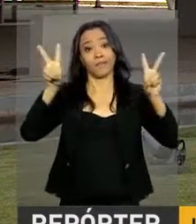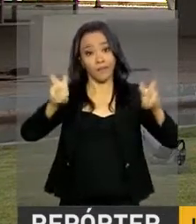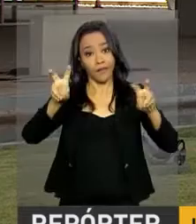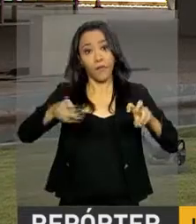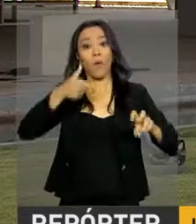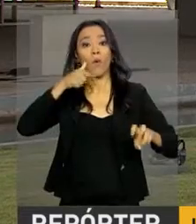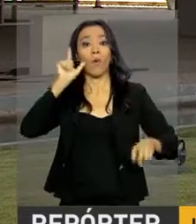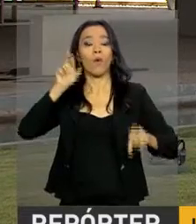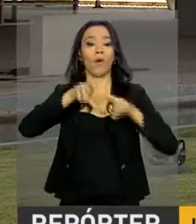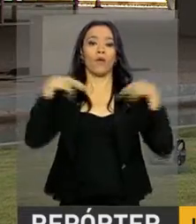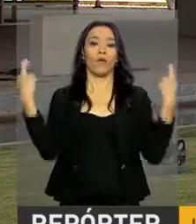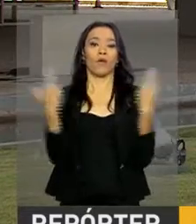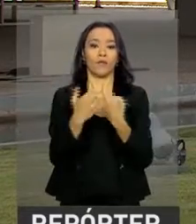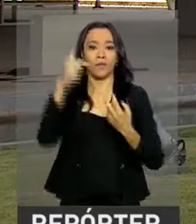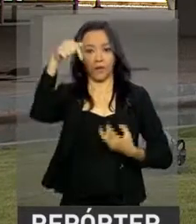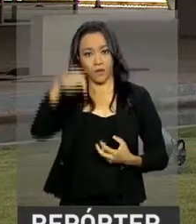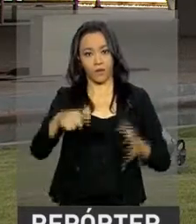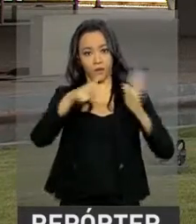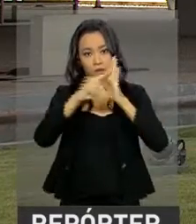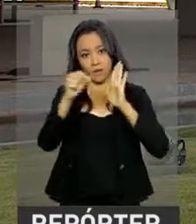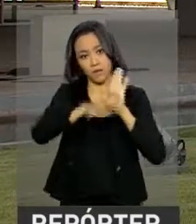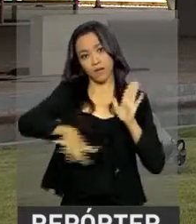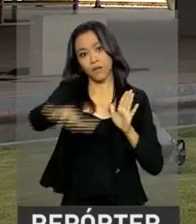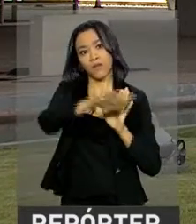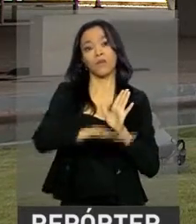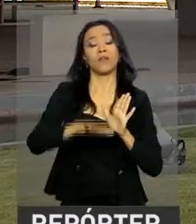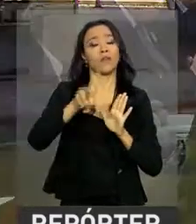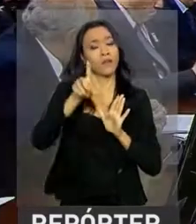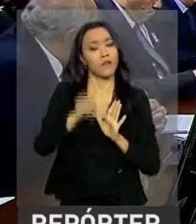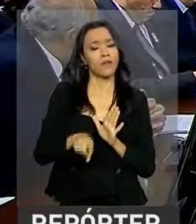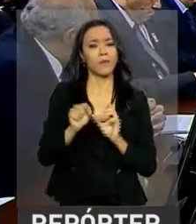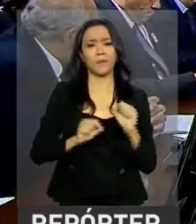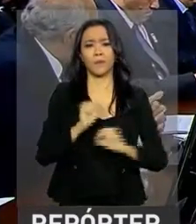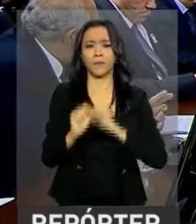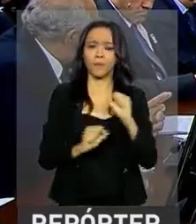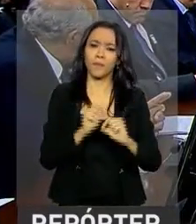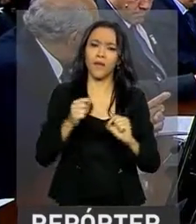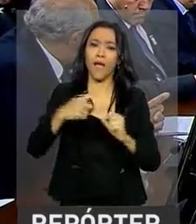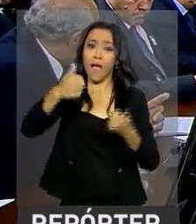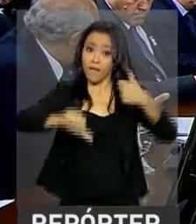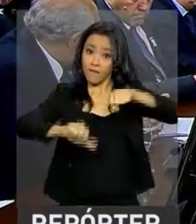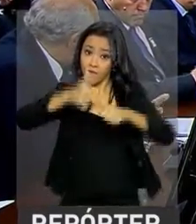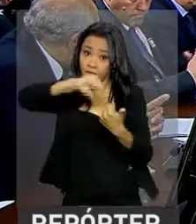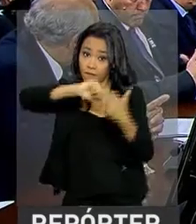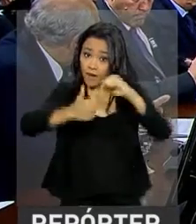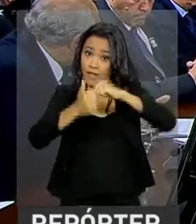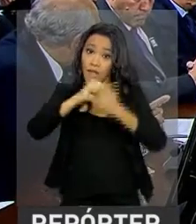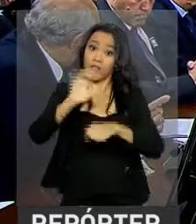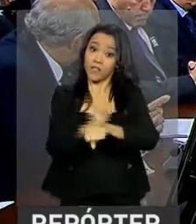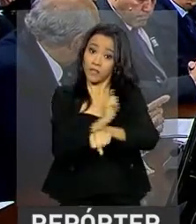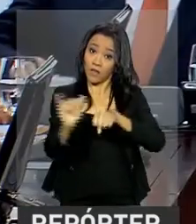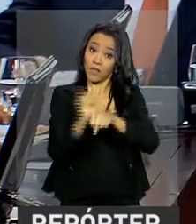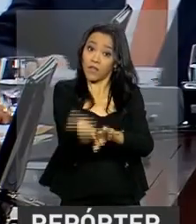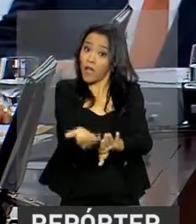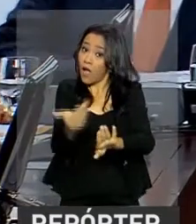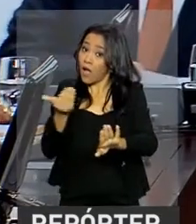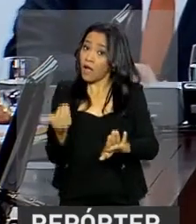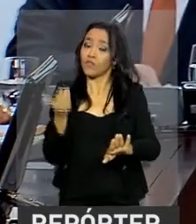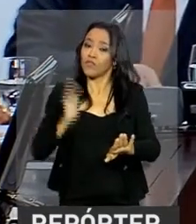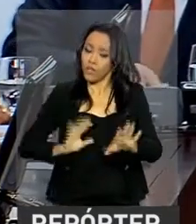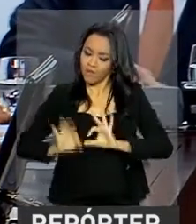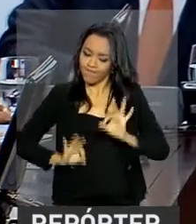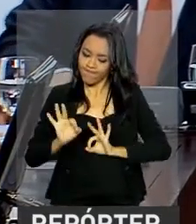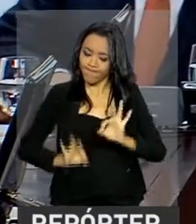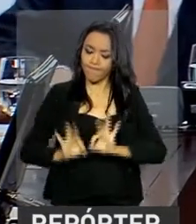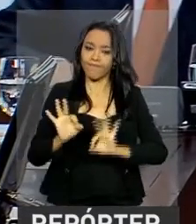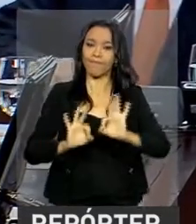reunião aqui no Palácio do Planalto, uma reunião que serviu também para avaliar as medidas que já foram tomadas até o momento